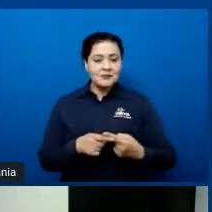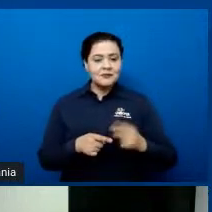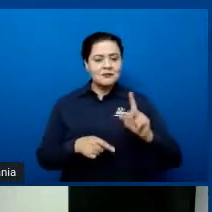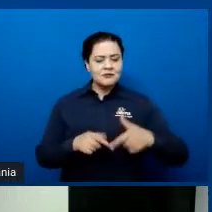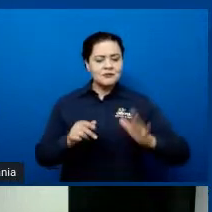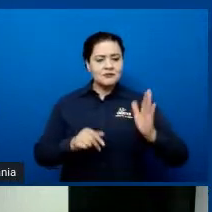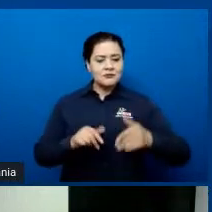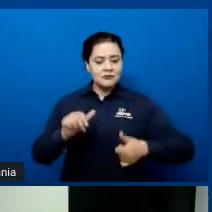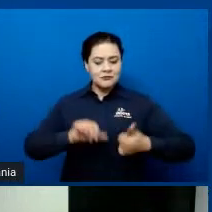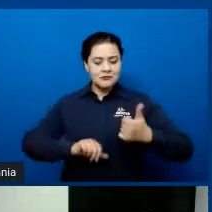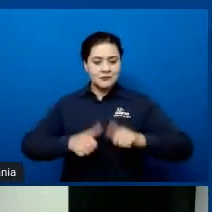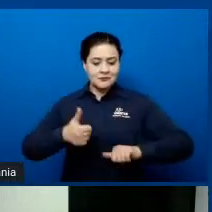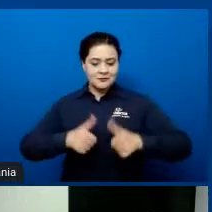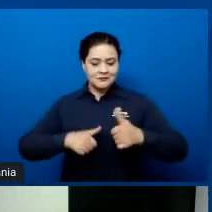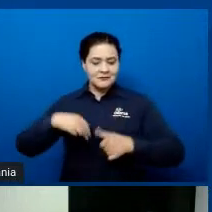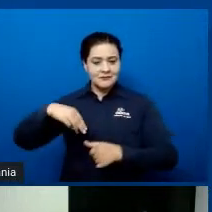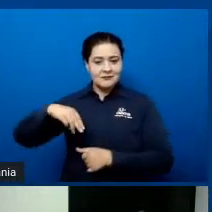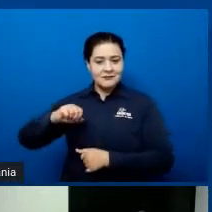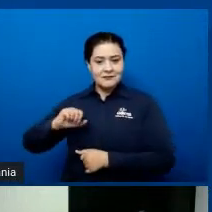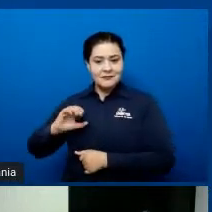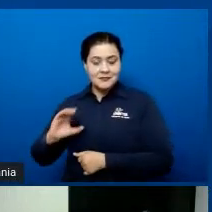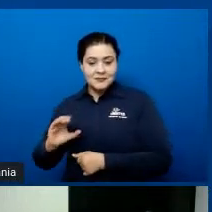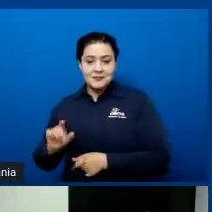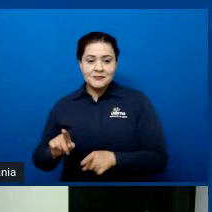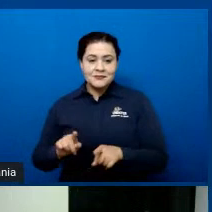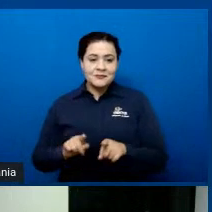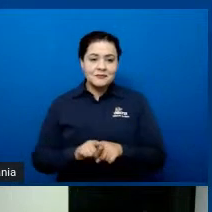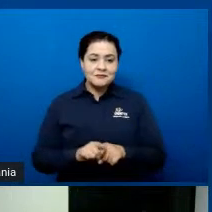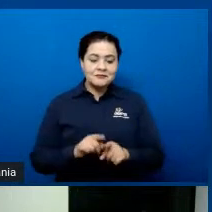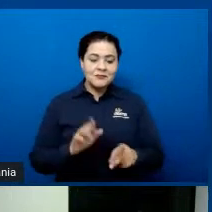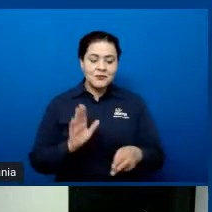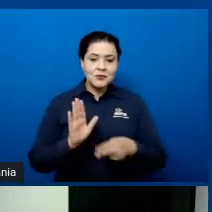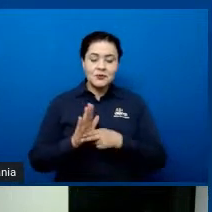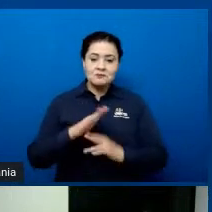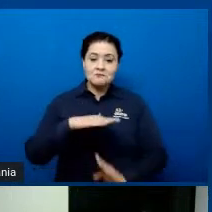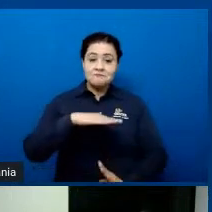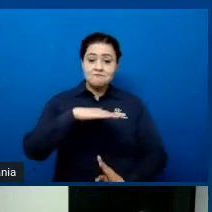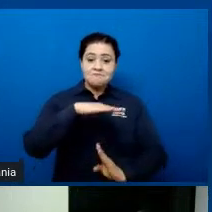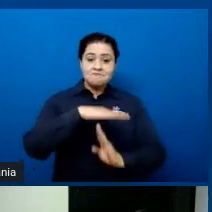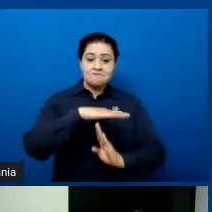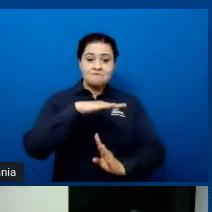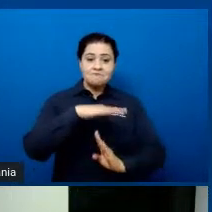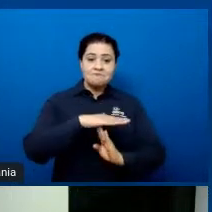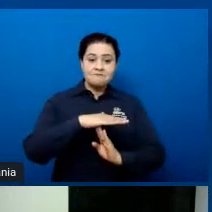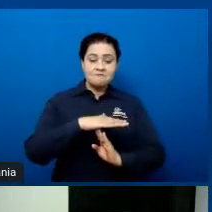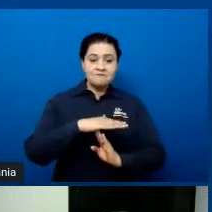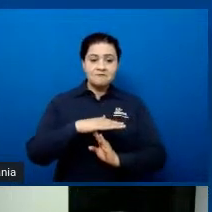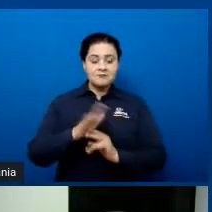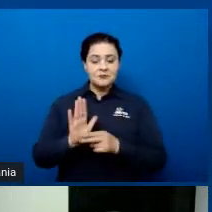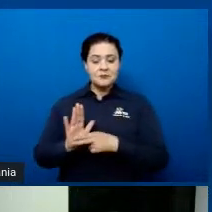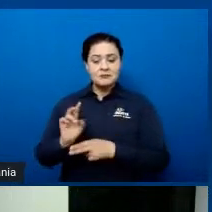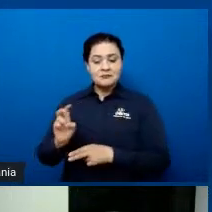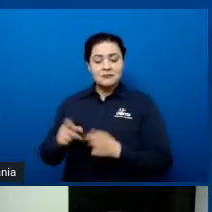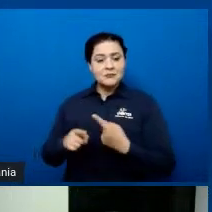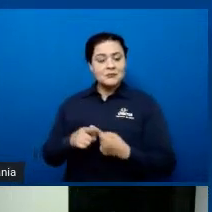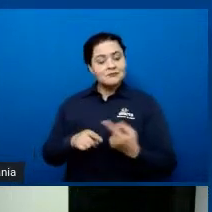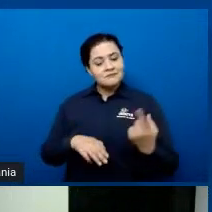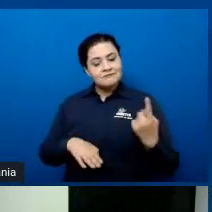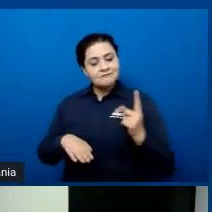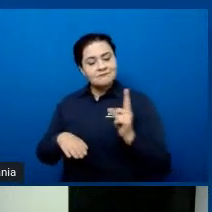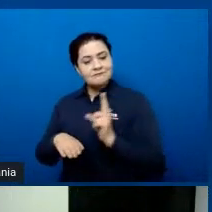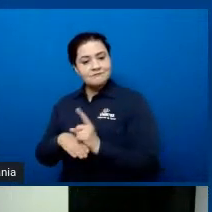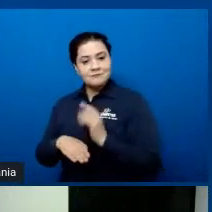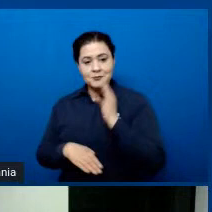avaliação agora do Ministério da Educação e a gente tirou assim, nota máxima nesse item, né, nos materiais didáticos produzidos, por atender